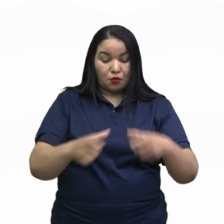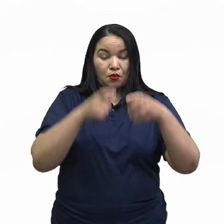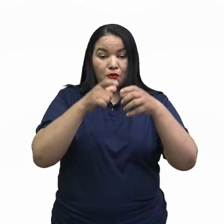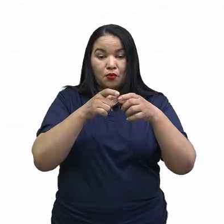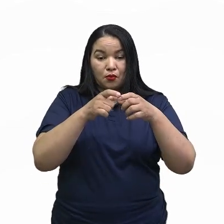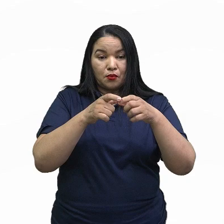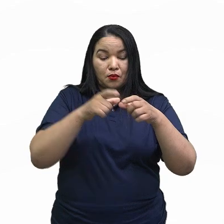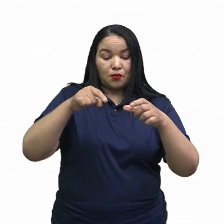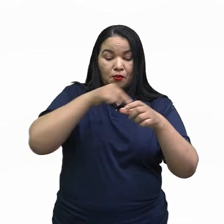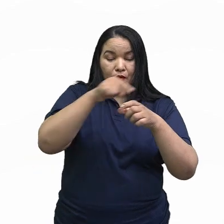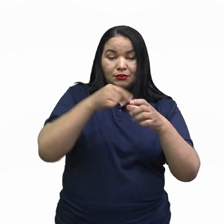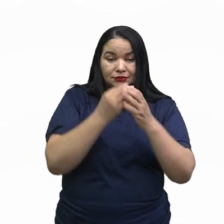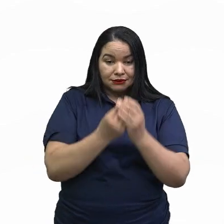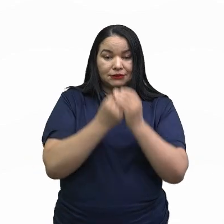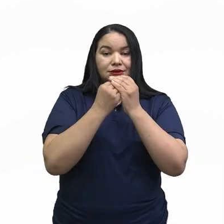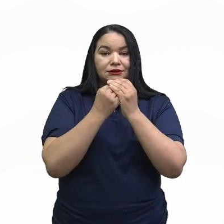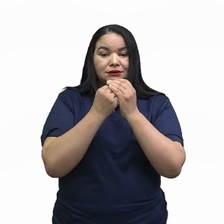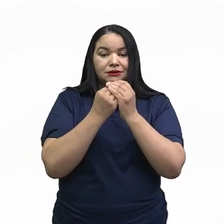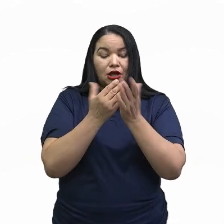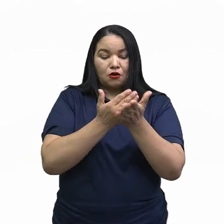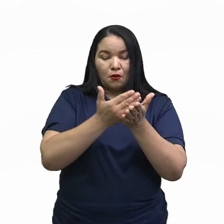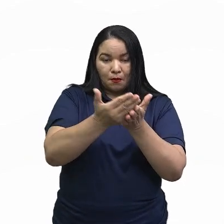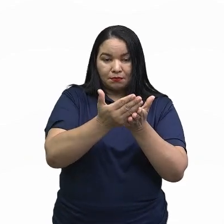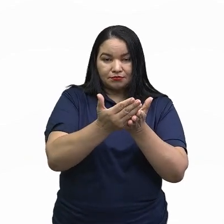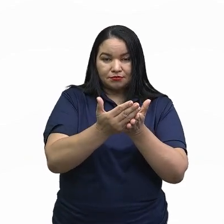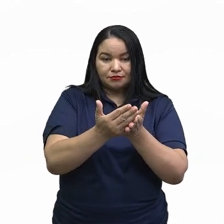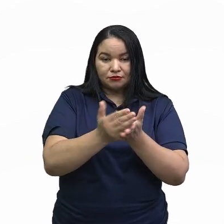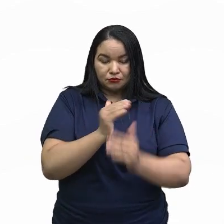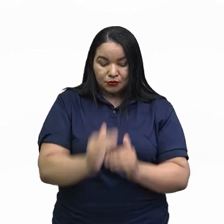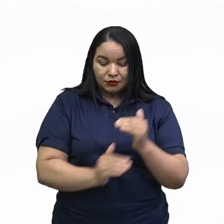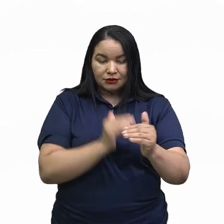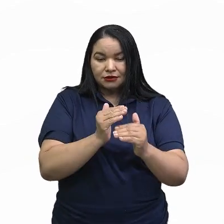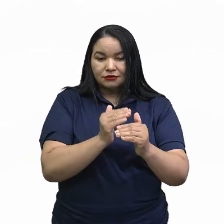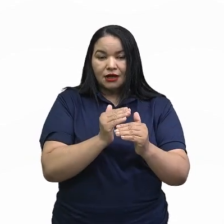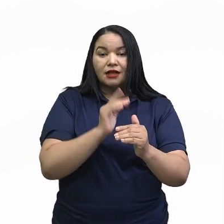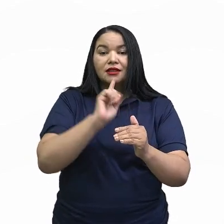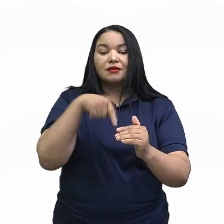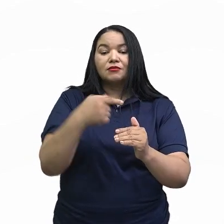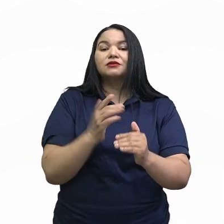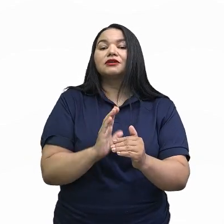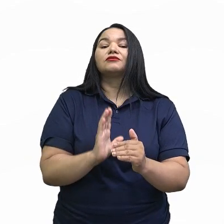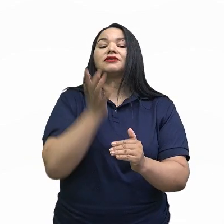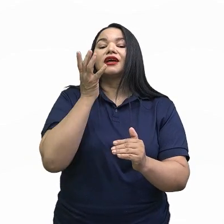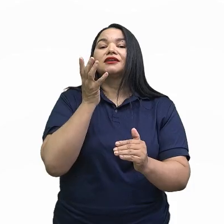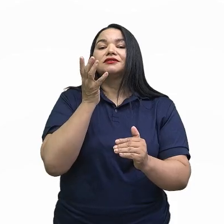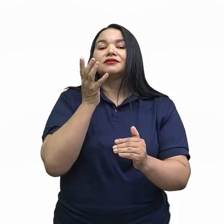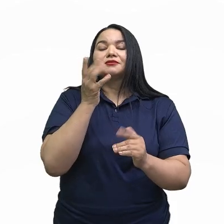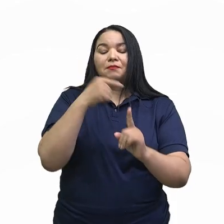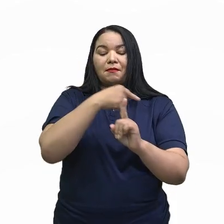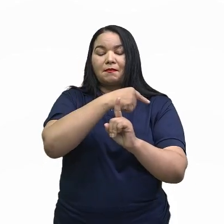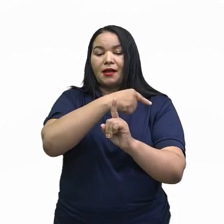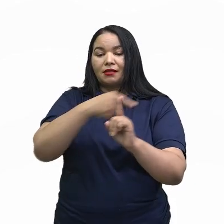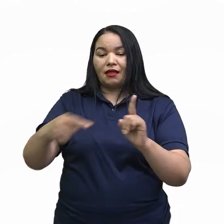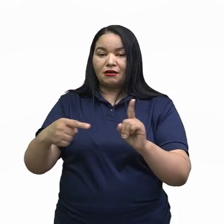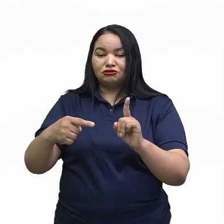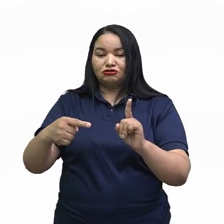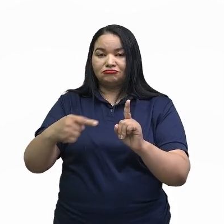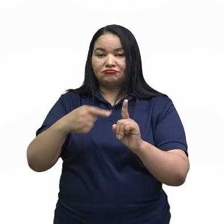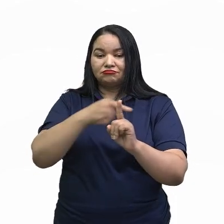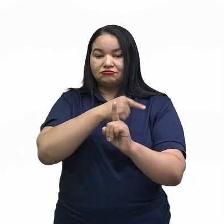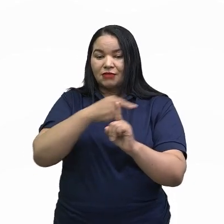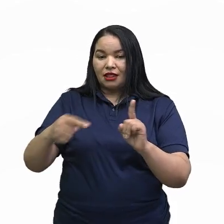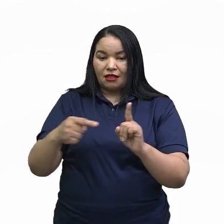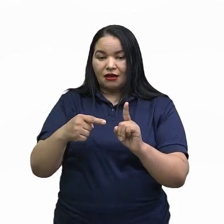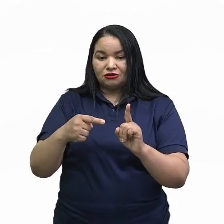o átomo no início do processo, né? Aí depois de um tempo, o que acontece? Metade, ali a representação seria